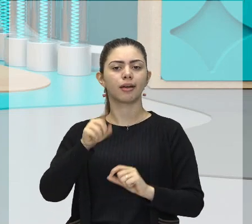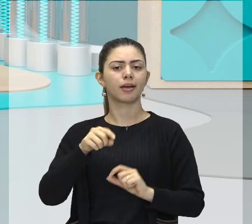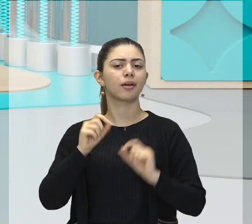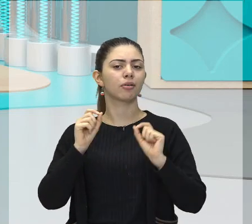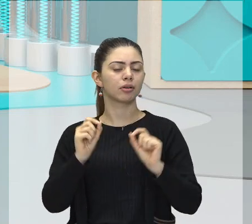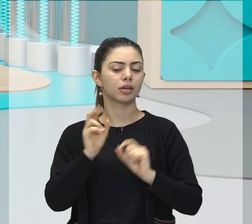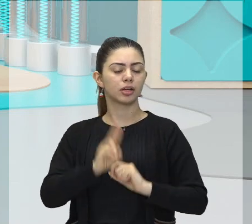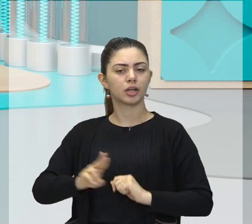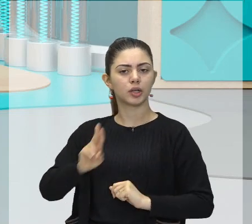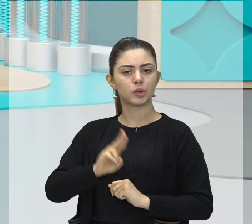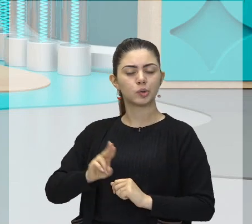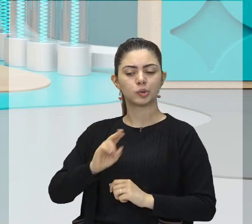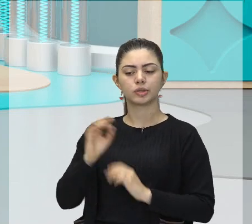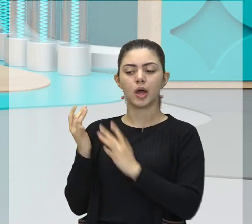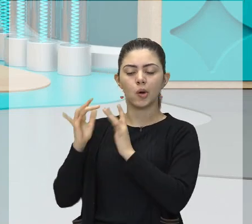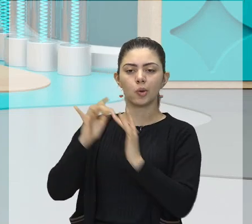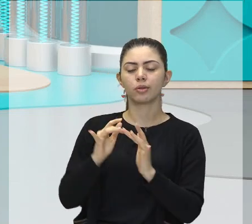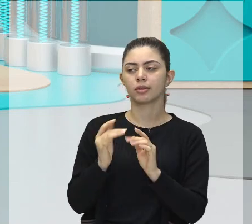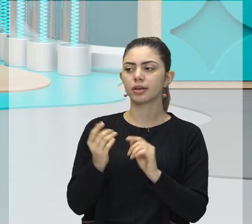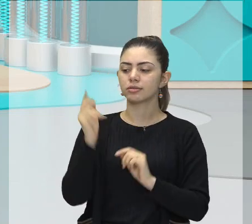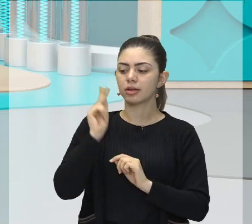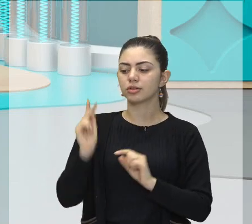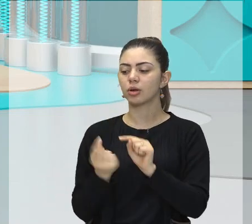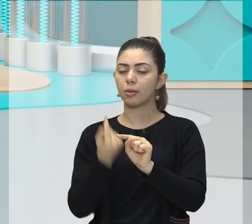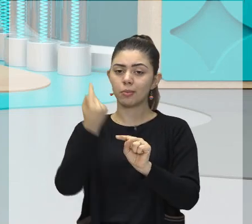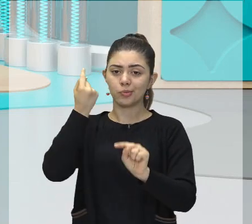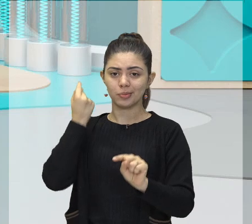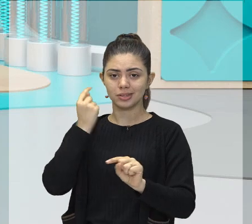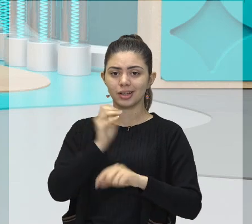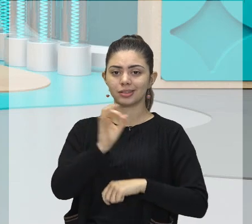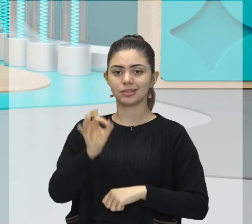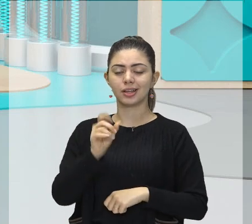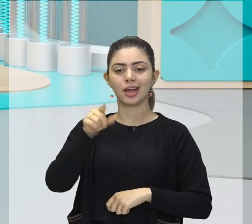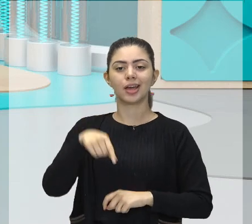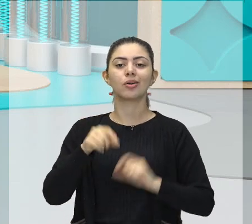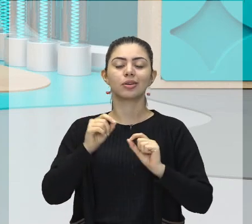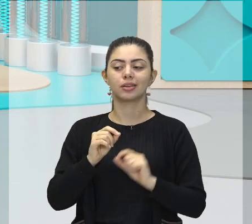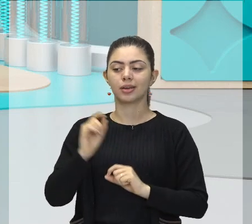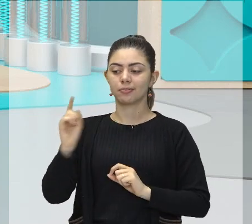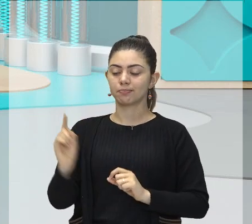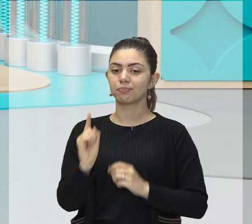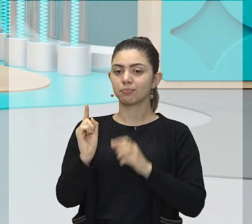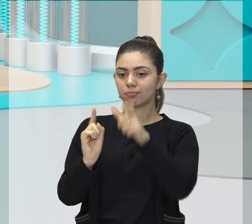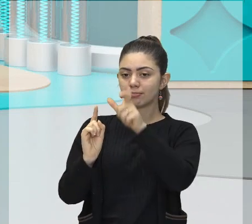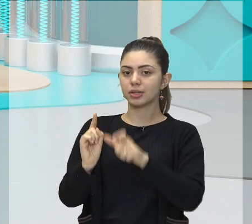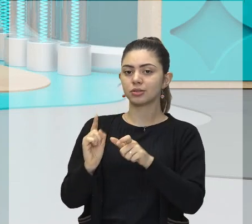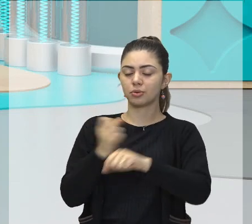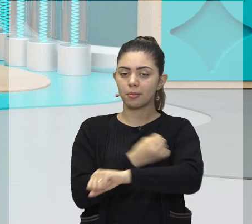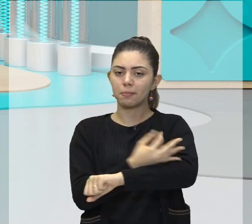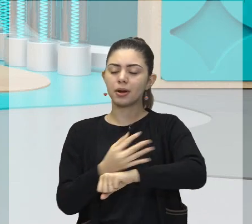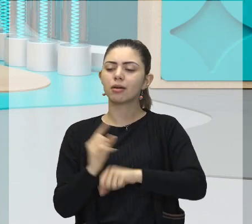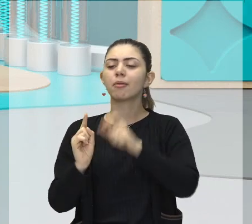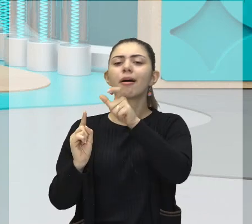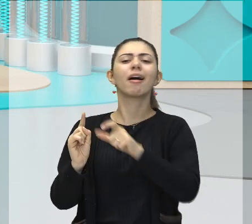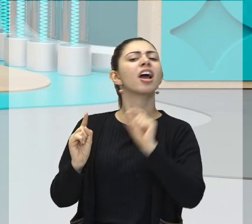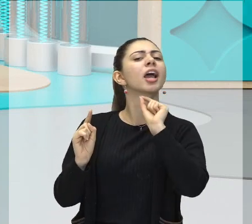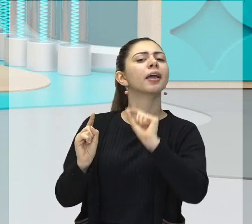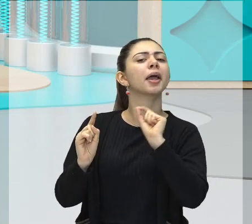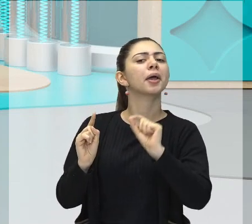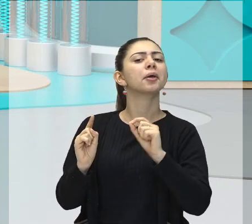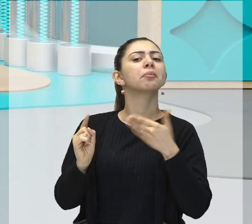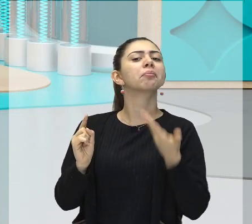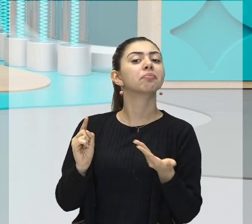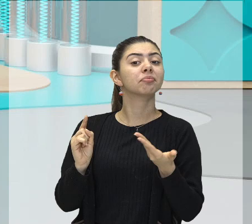figurativa, um contexto histórico, né, do homem branco, especificamente de qual